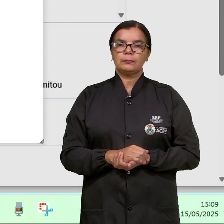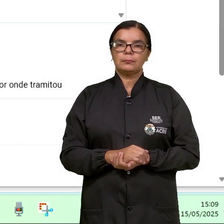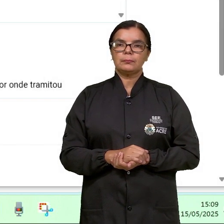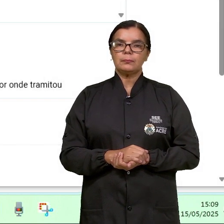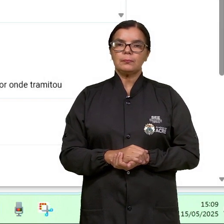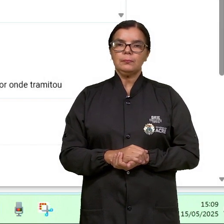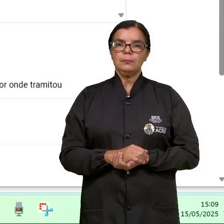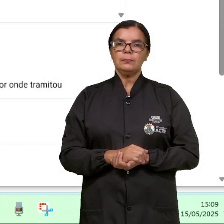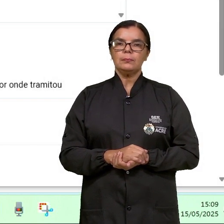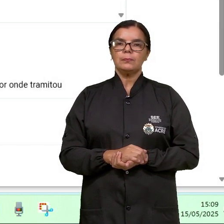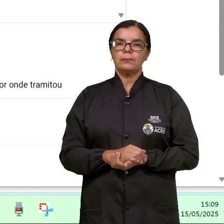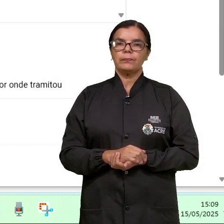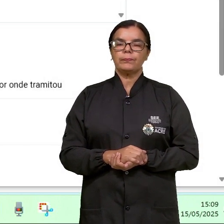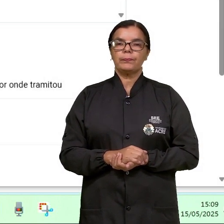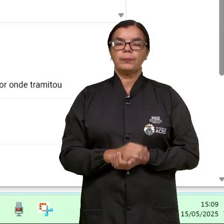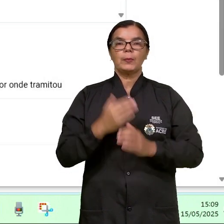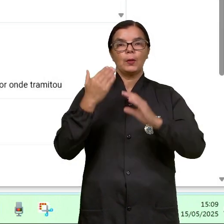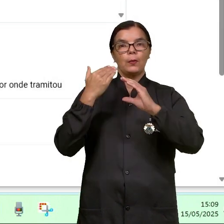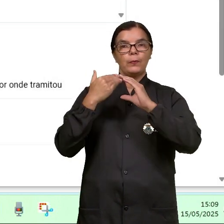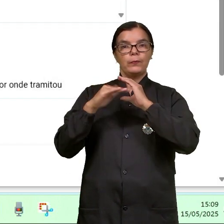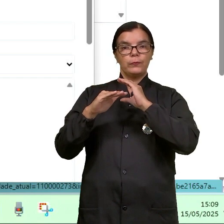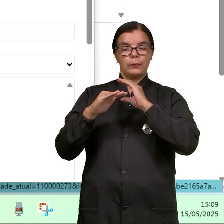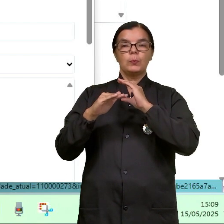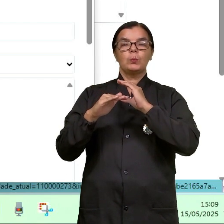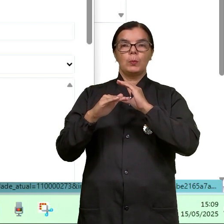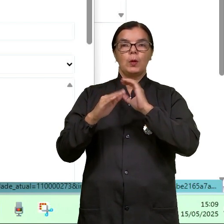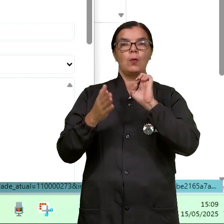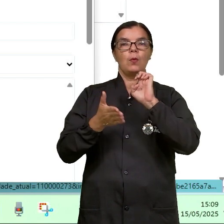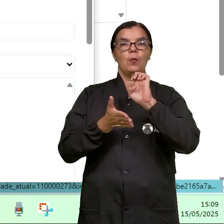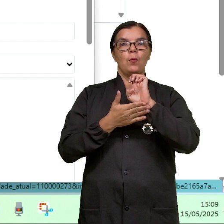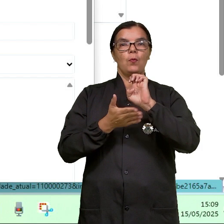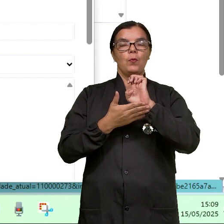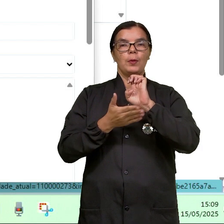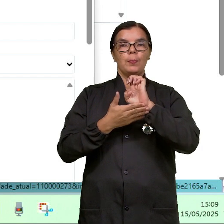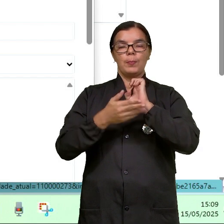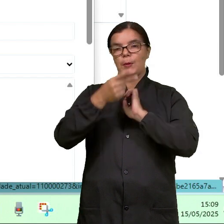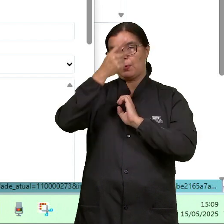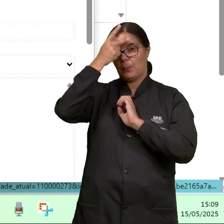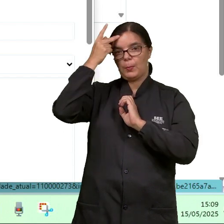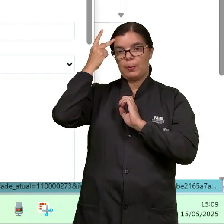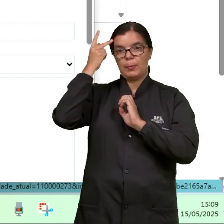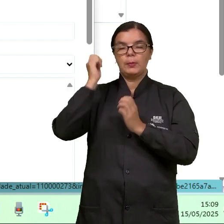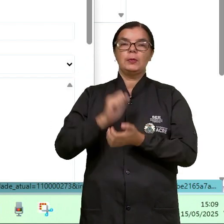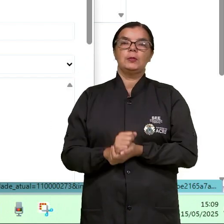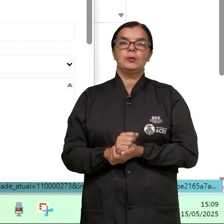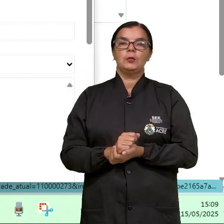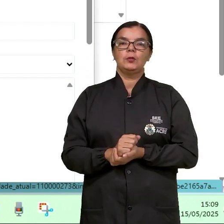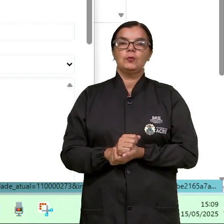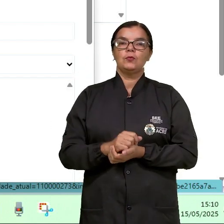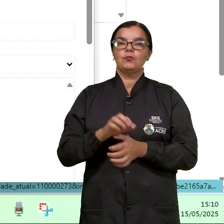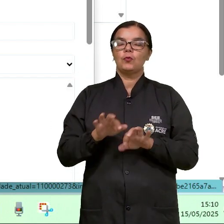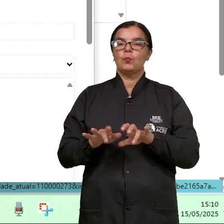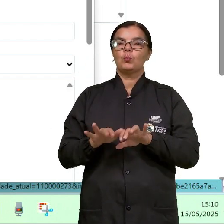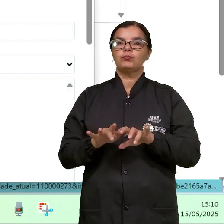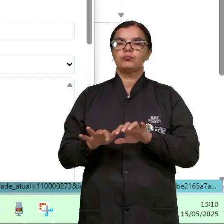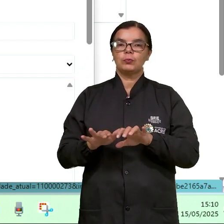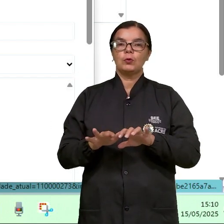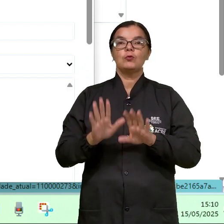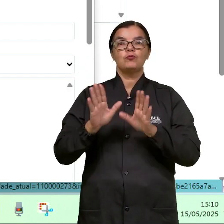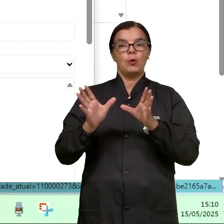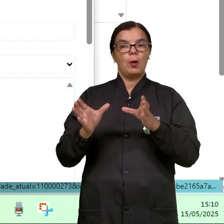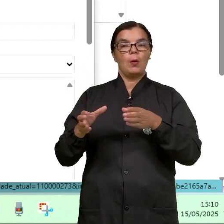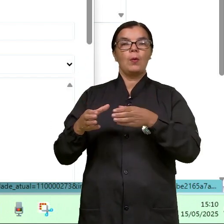deixa eu ver aqui, não, aqui, ó. Vou enviar um e-mail para aquela pessoa. Em vez de eu ficar clicando aqui um por um, eu já